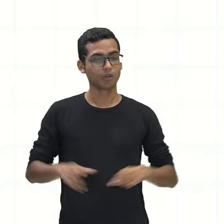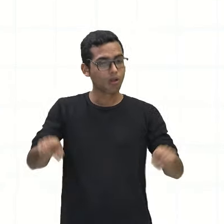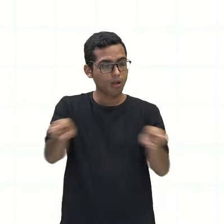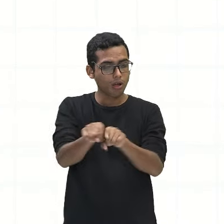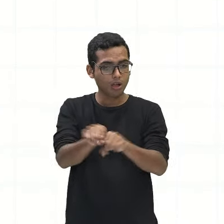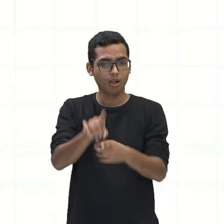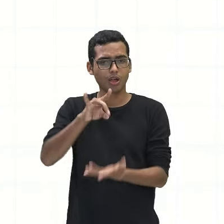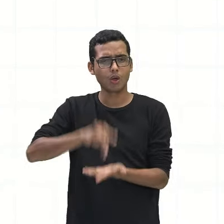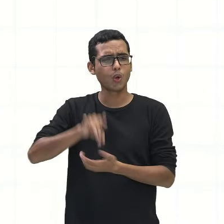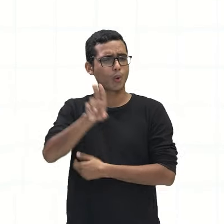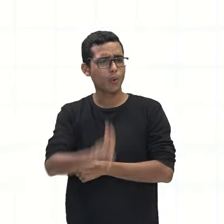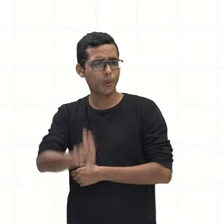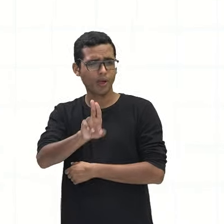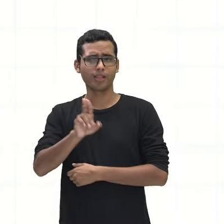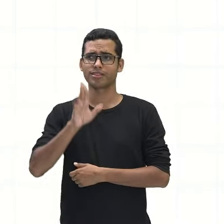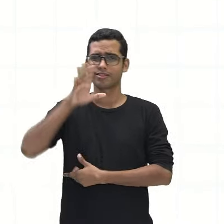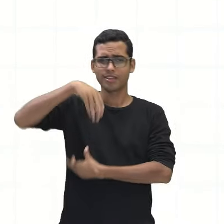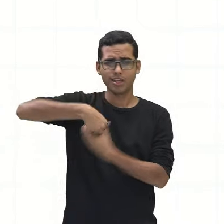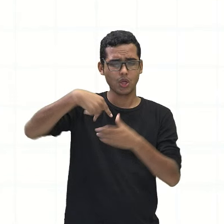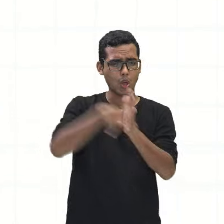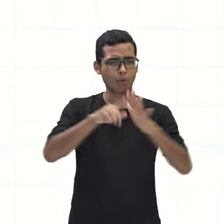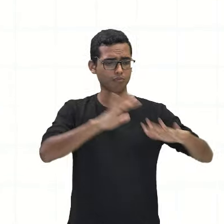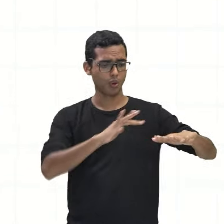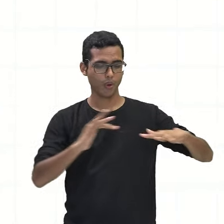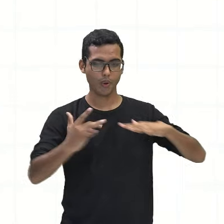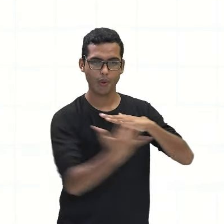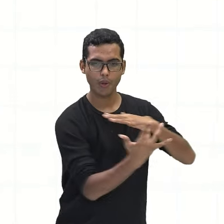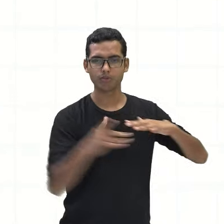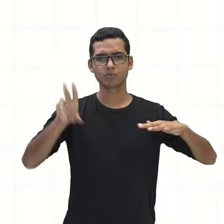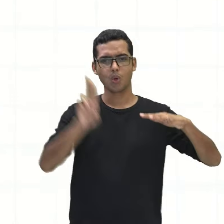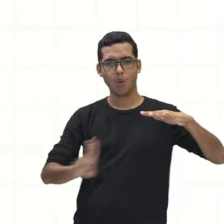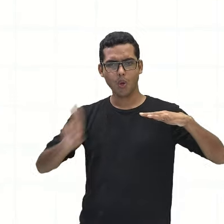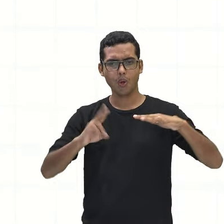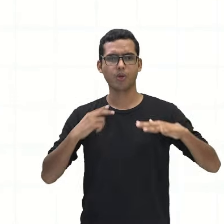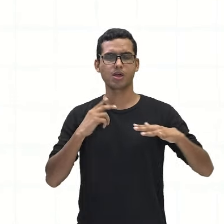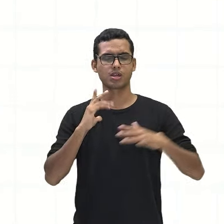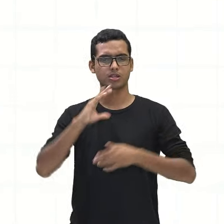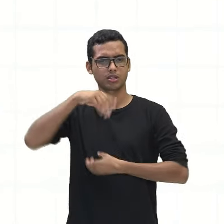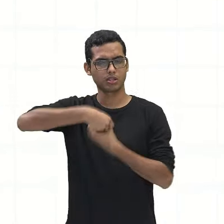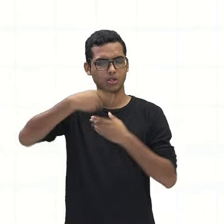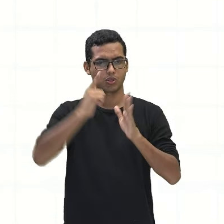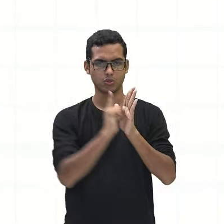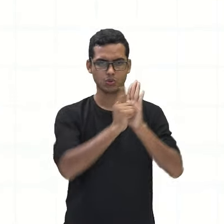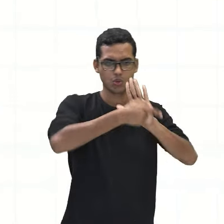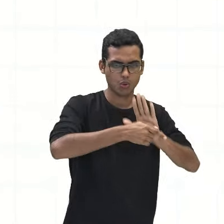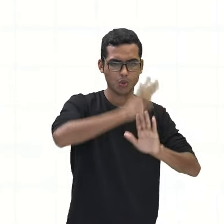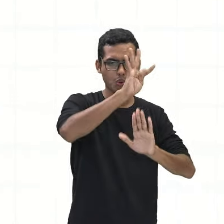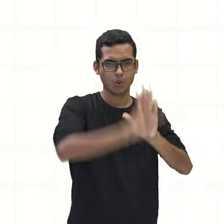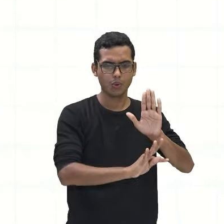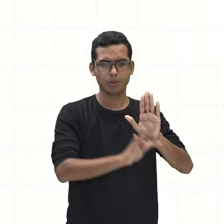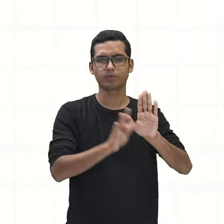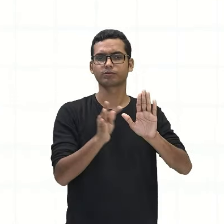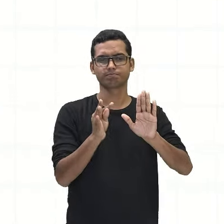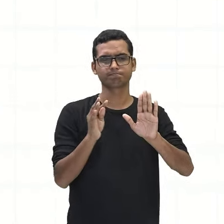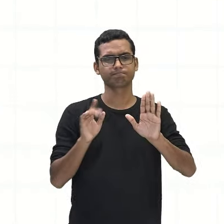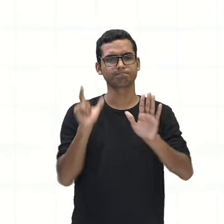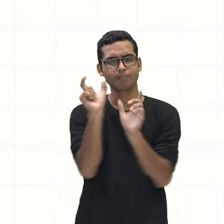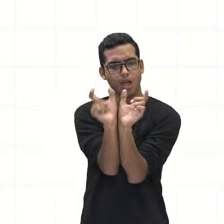utilizamos muito nas mídias, que utilizamos muito nos gêneros textuais, de palavras que